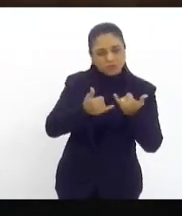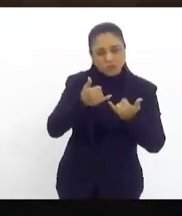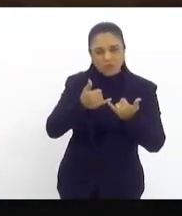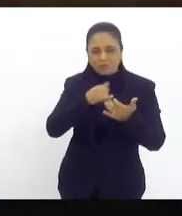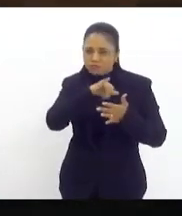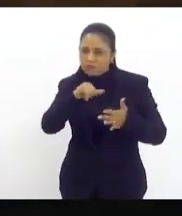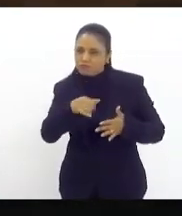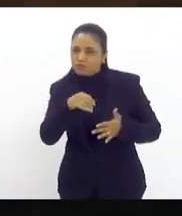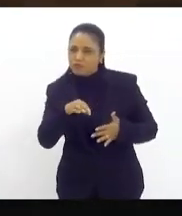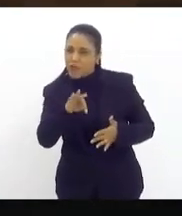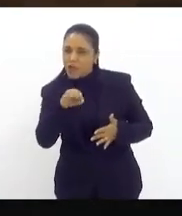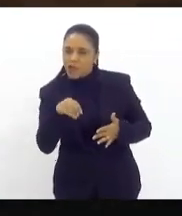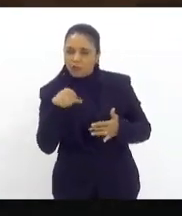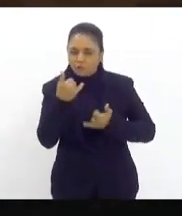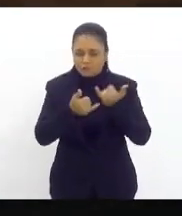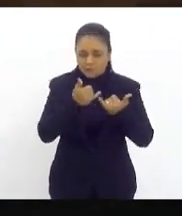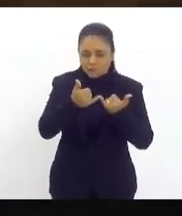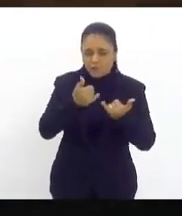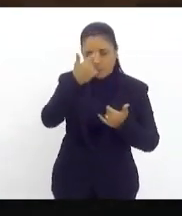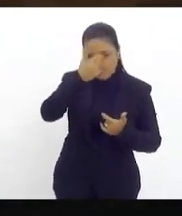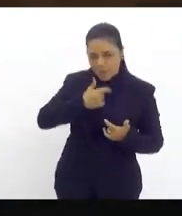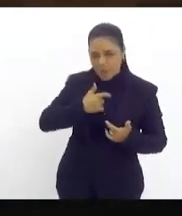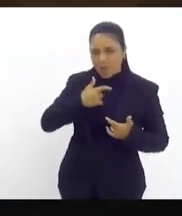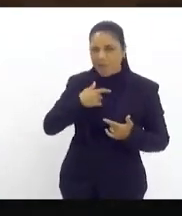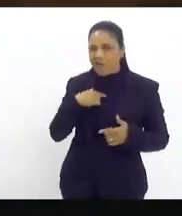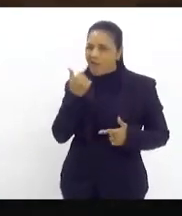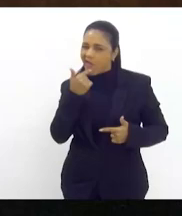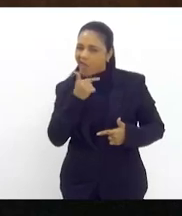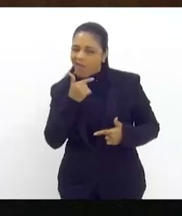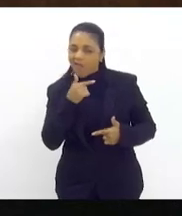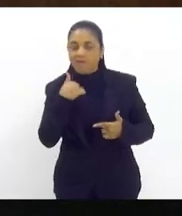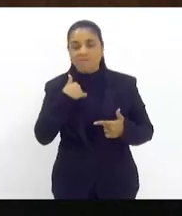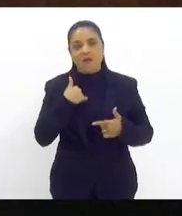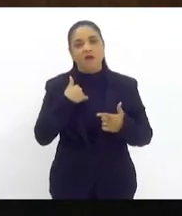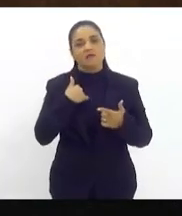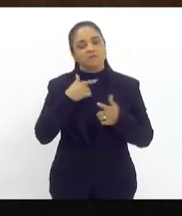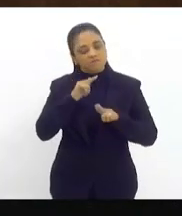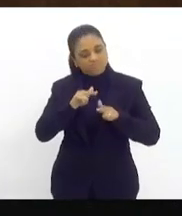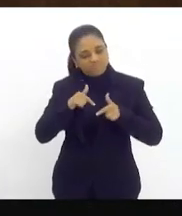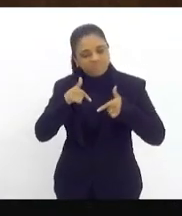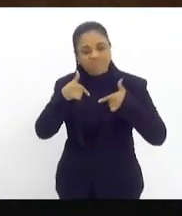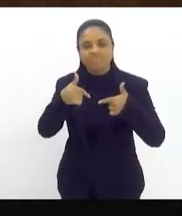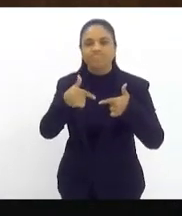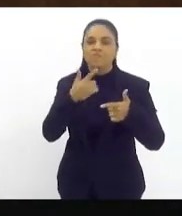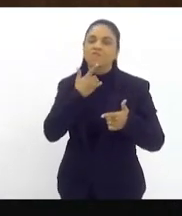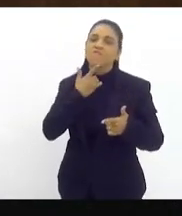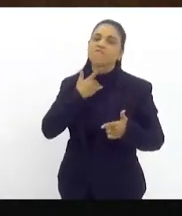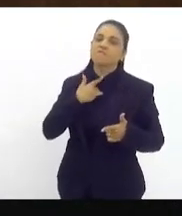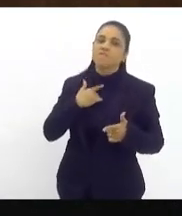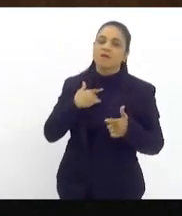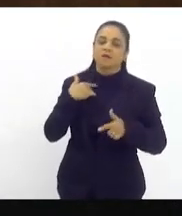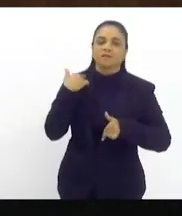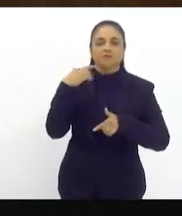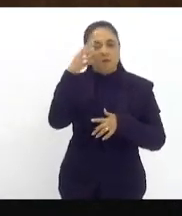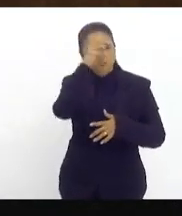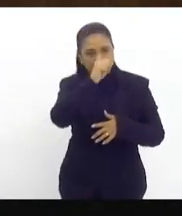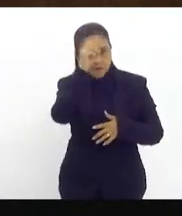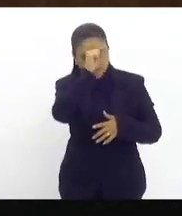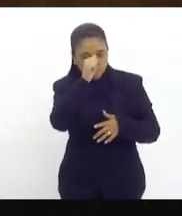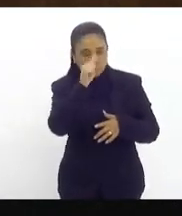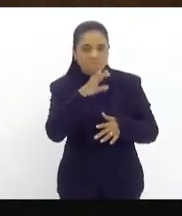meu jeito, às vezes, um pouco debochado, mas o que não falta aqui é vontade de aprender e vontade de fazer o melhor pela nossa